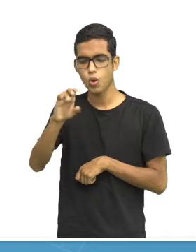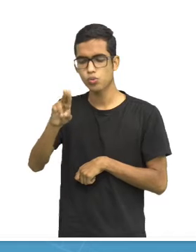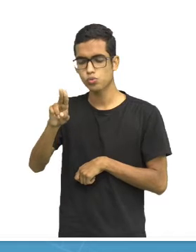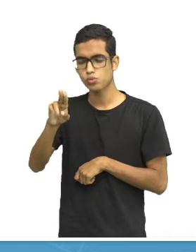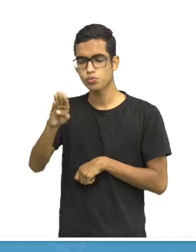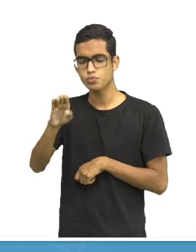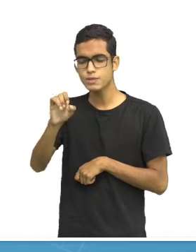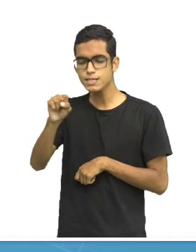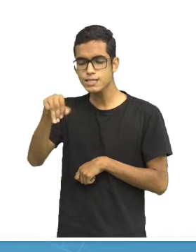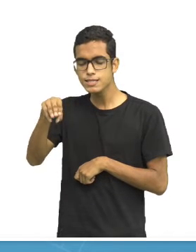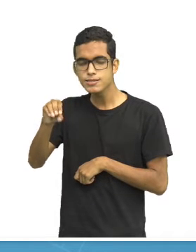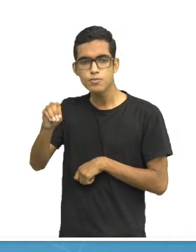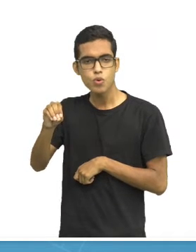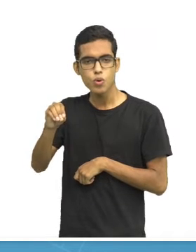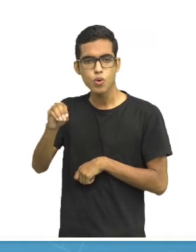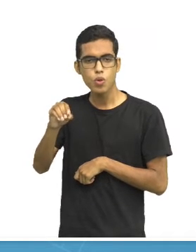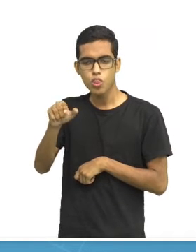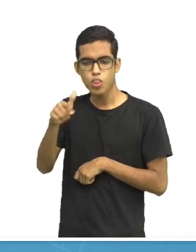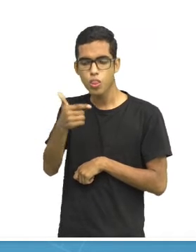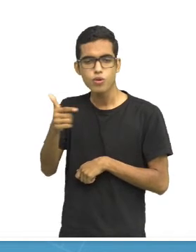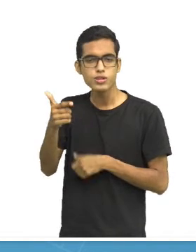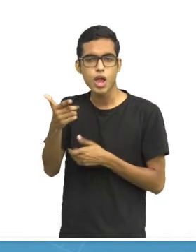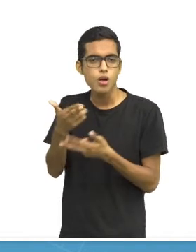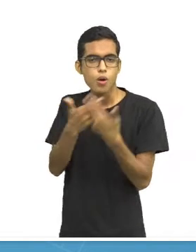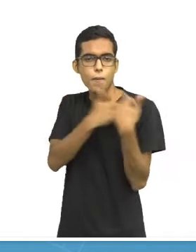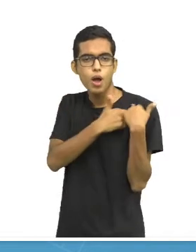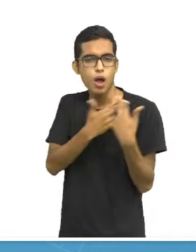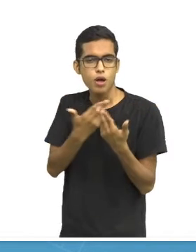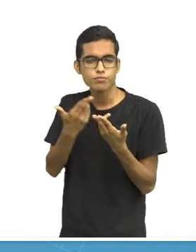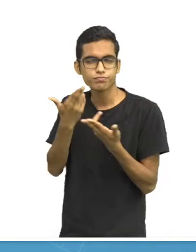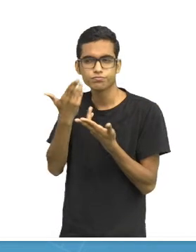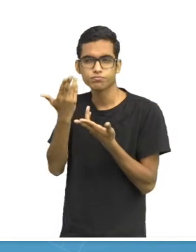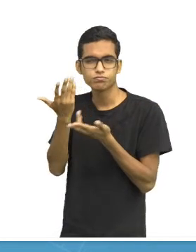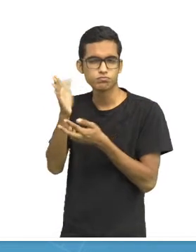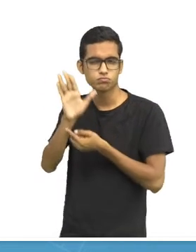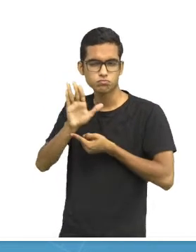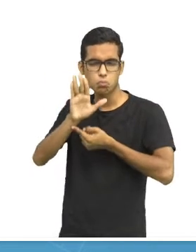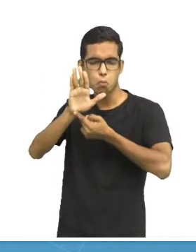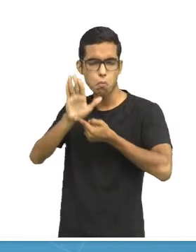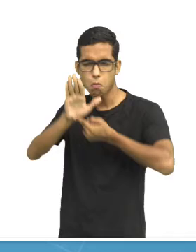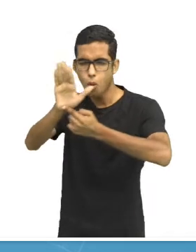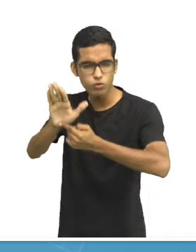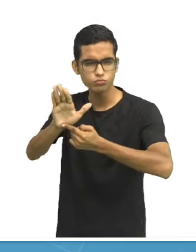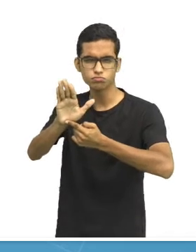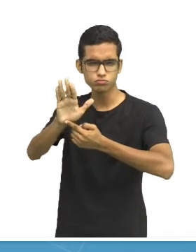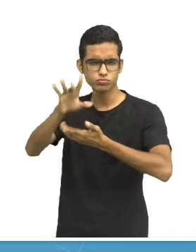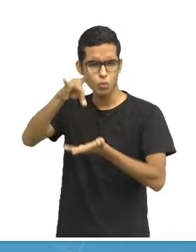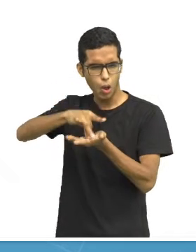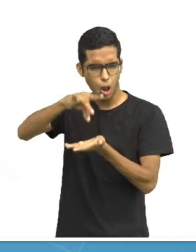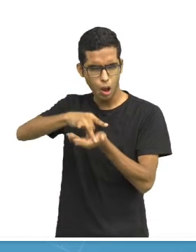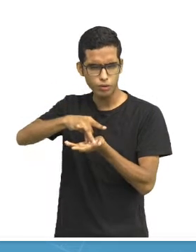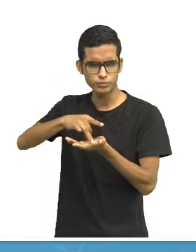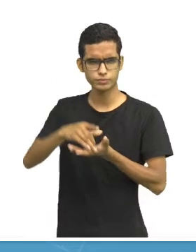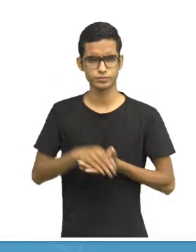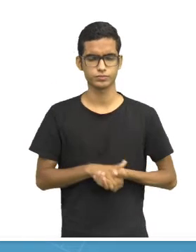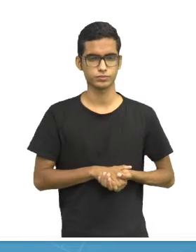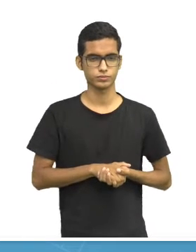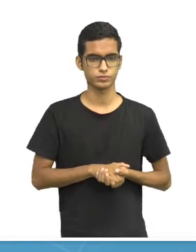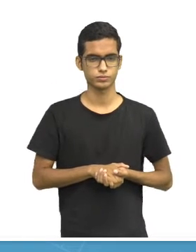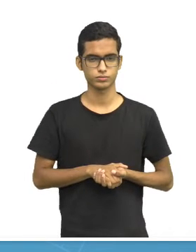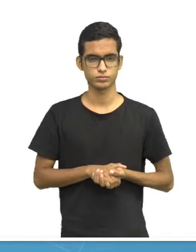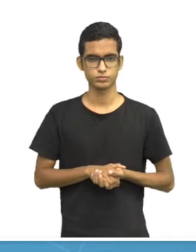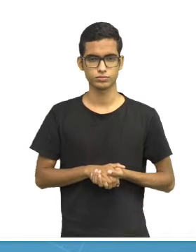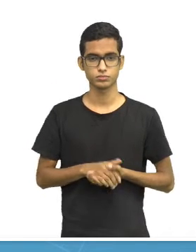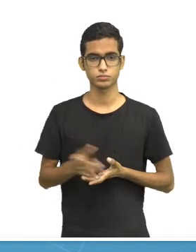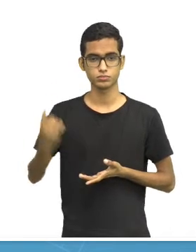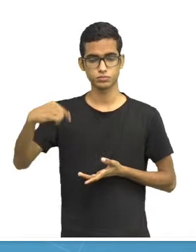esse compromisso em representar com fidelidade a aparência real. E também, o cubismo, ele foi dividido em duas tendências,